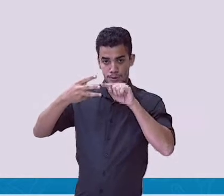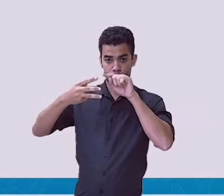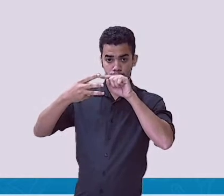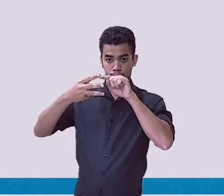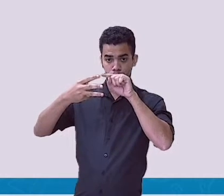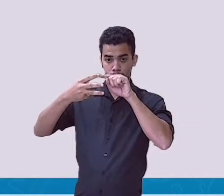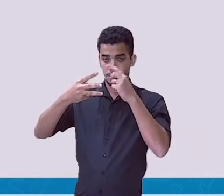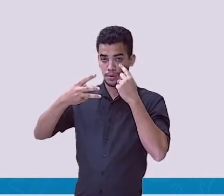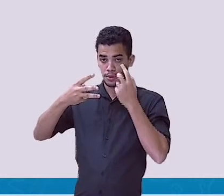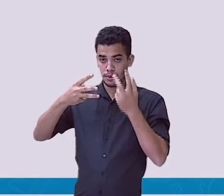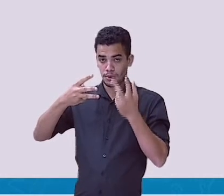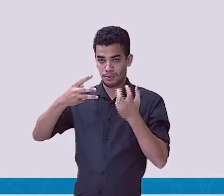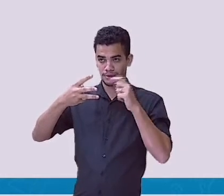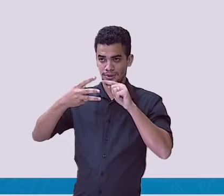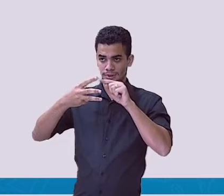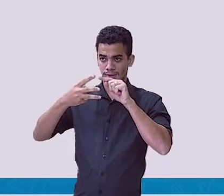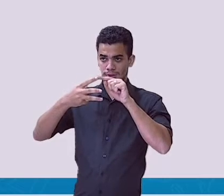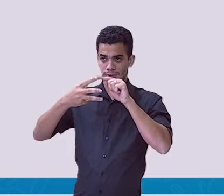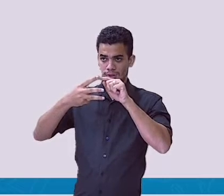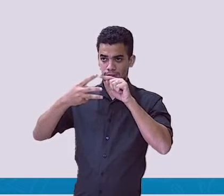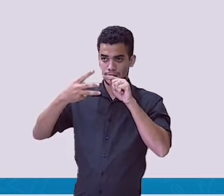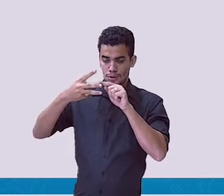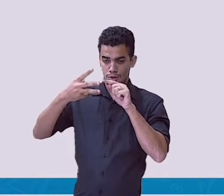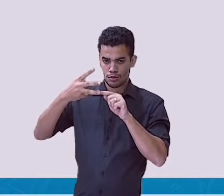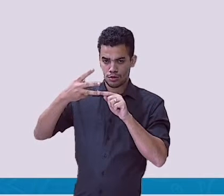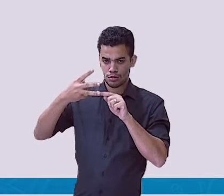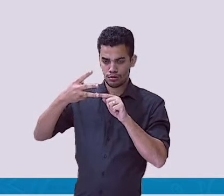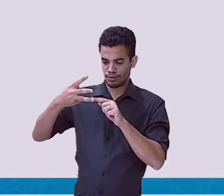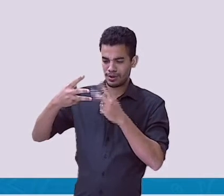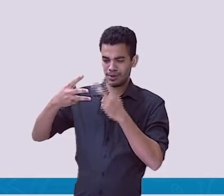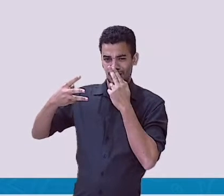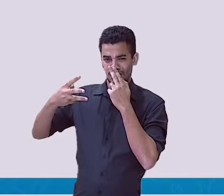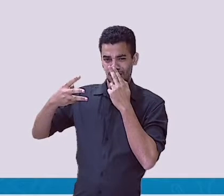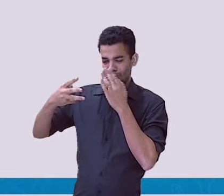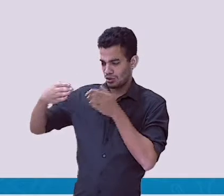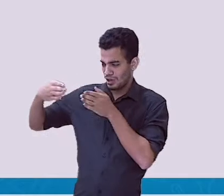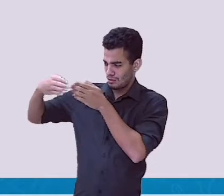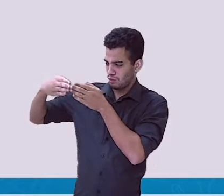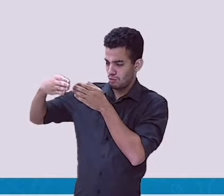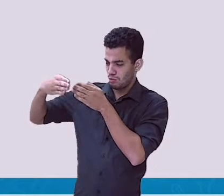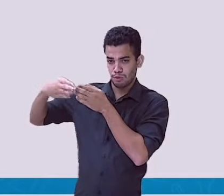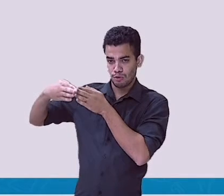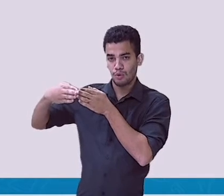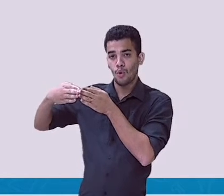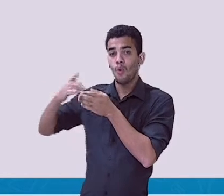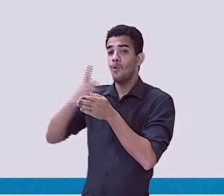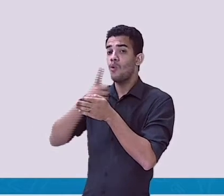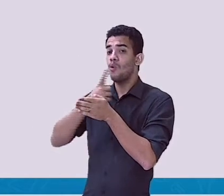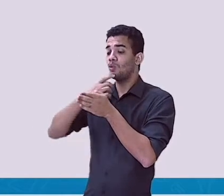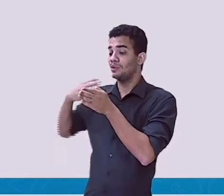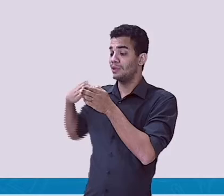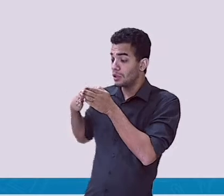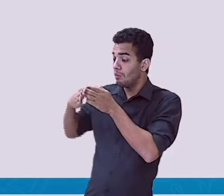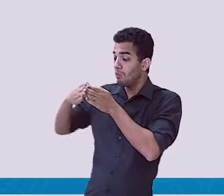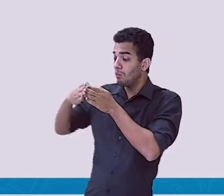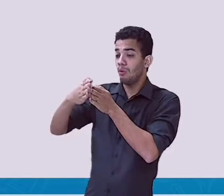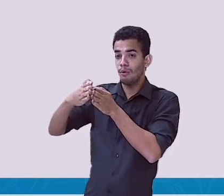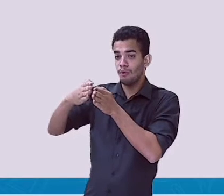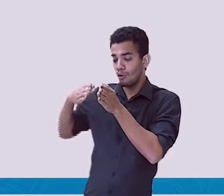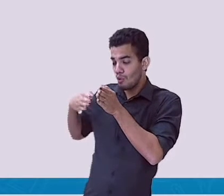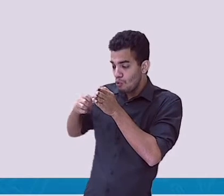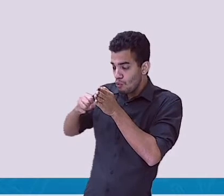vênula. A vênula, ela é importantíssima. Por quê? Porque é ela quem faz todo o processo de que o